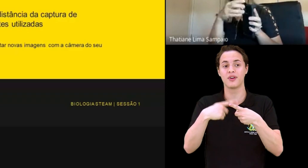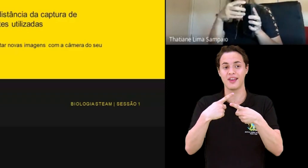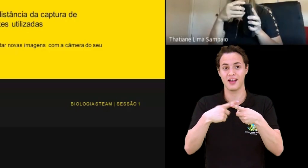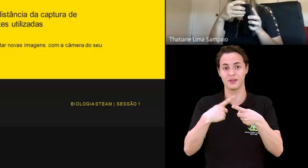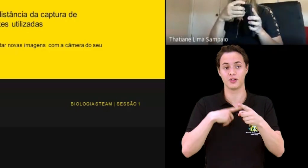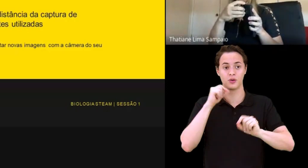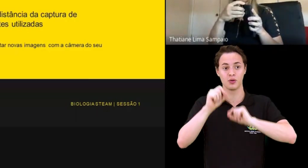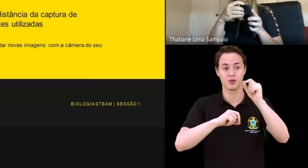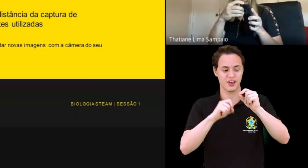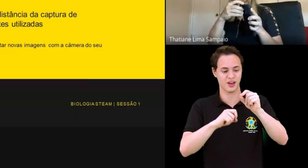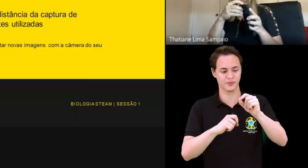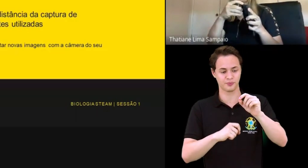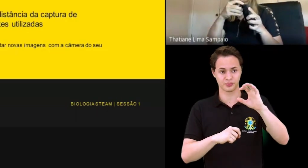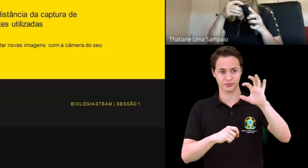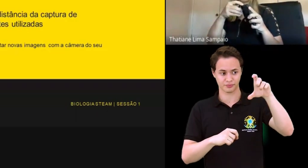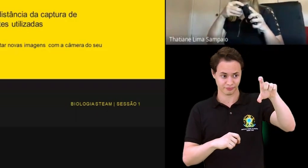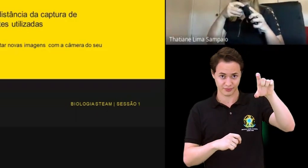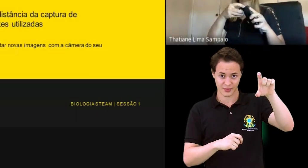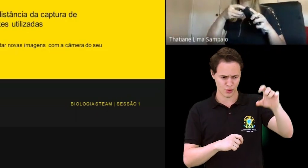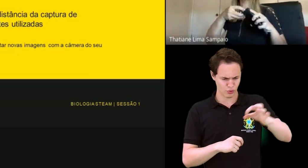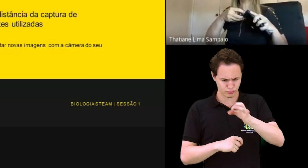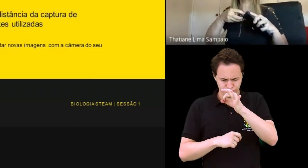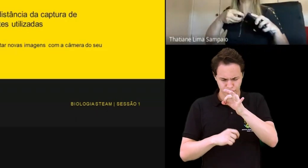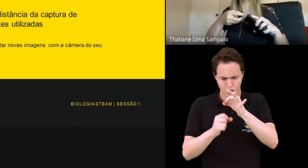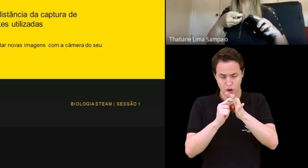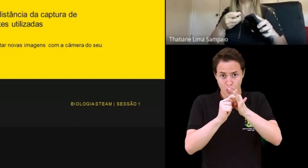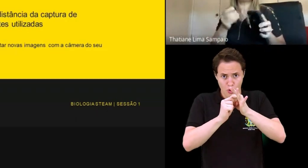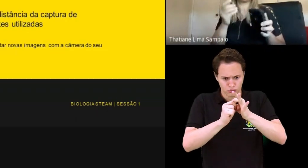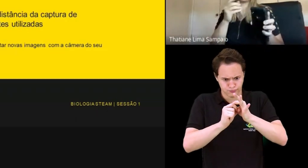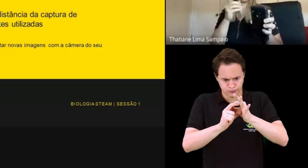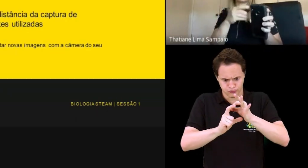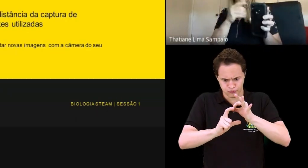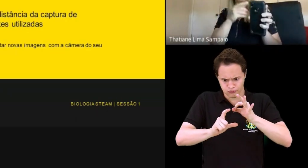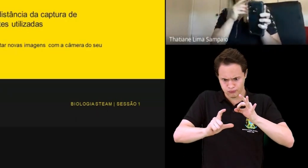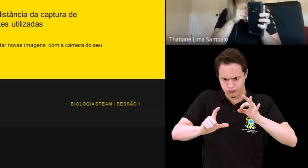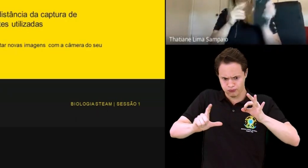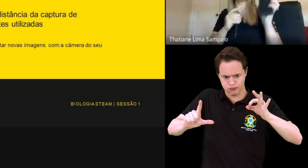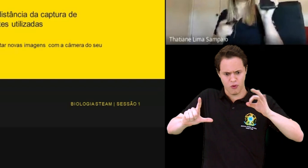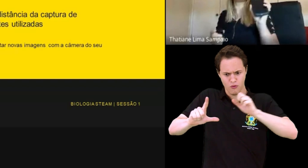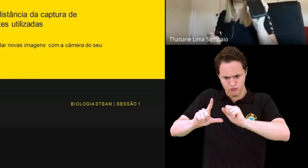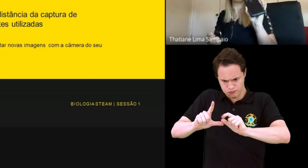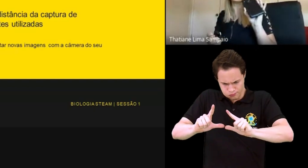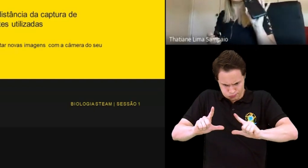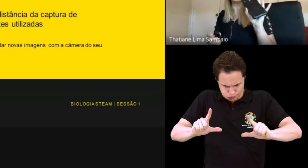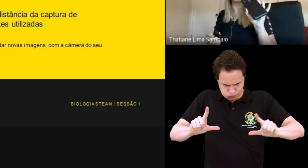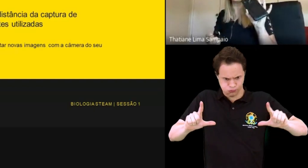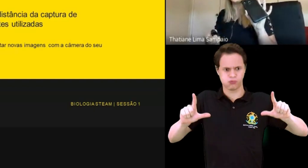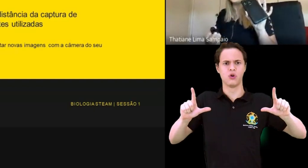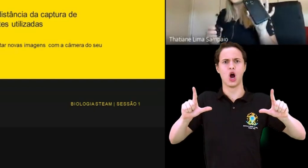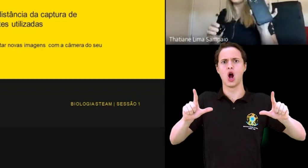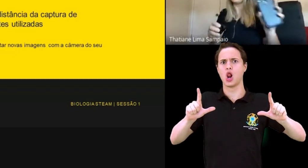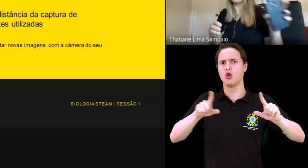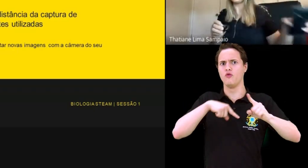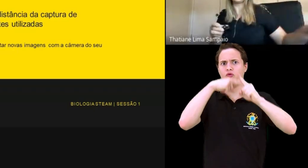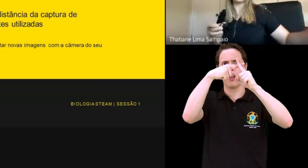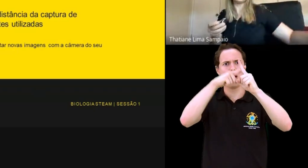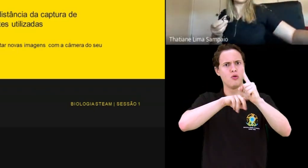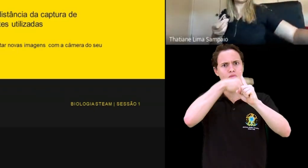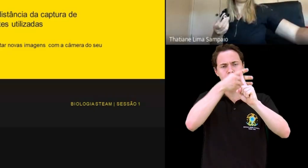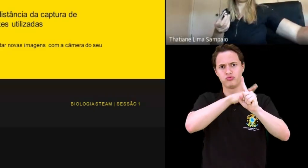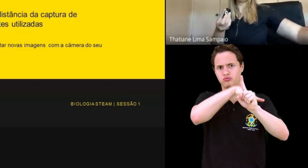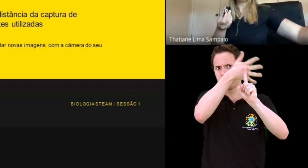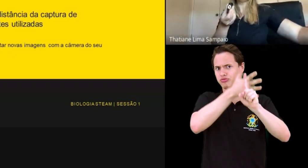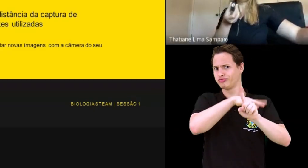aqui é uma lente que aumenta, que multiplica a observação da lente que a gente observa pelo